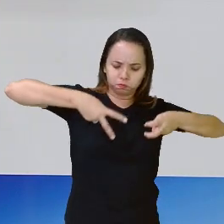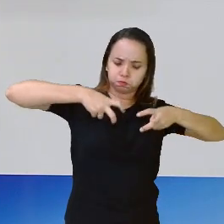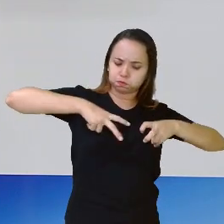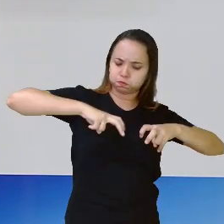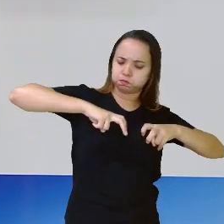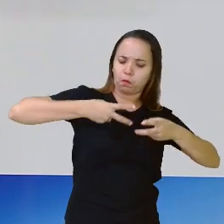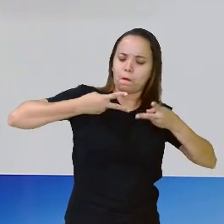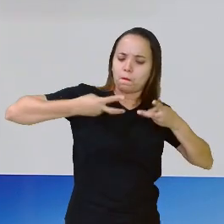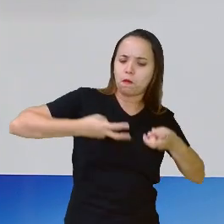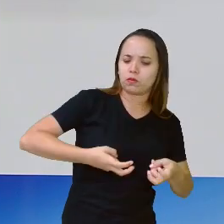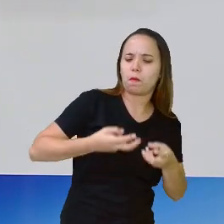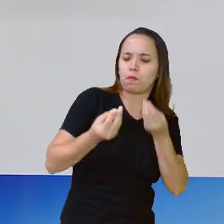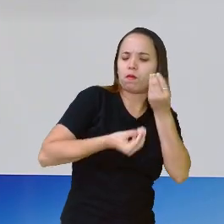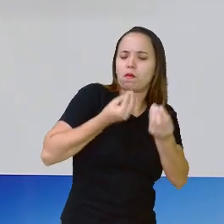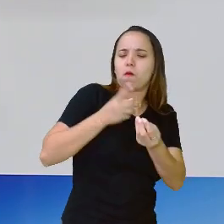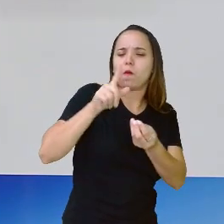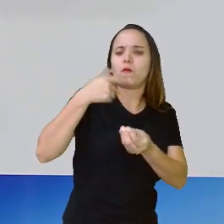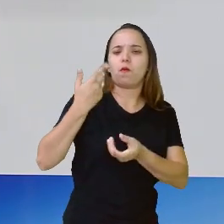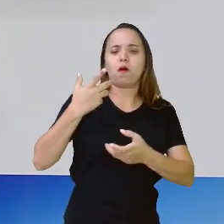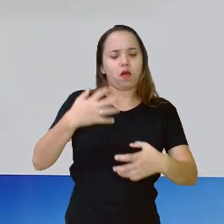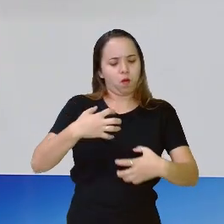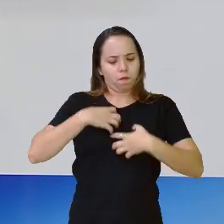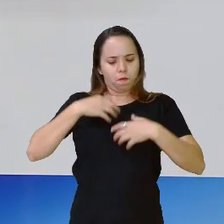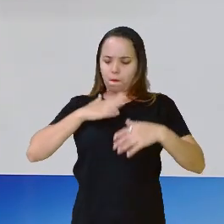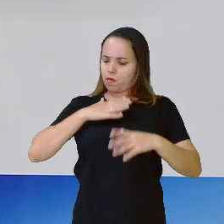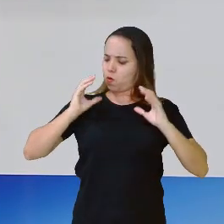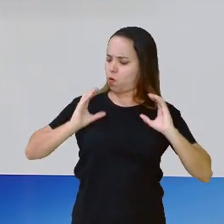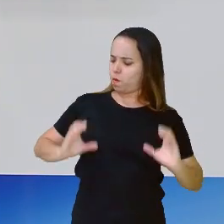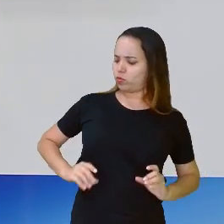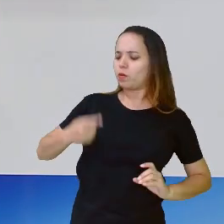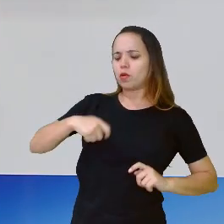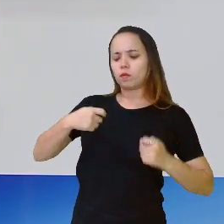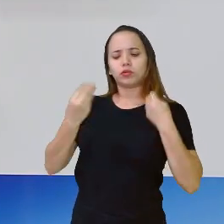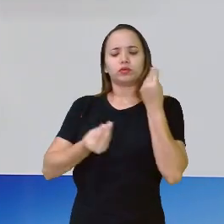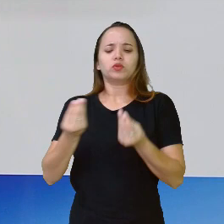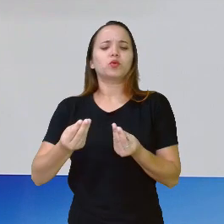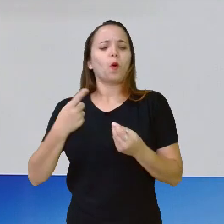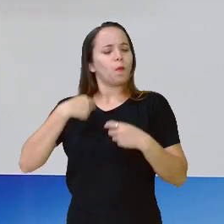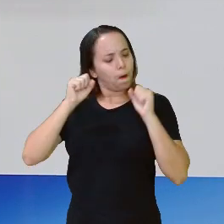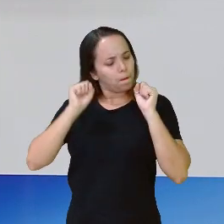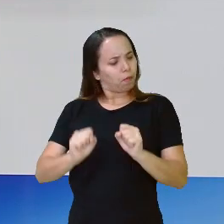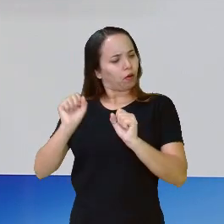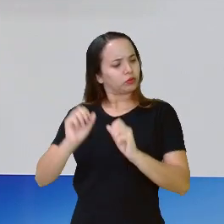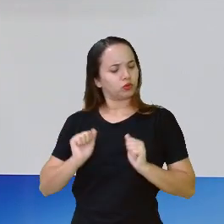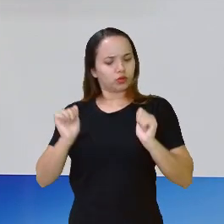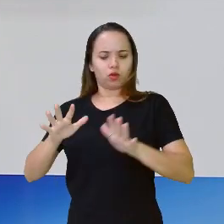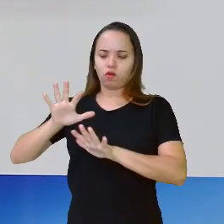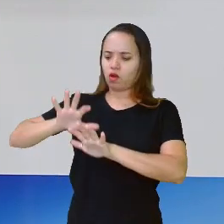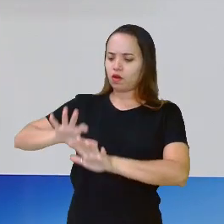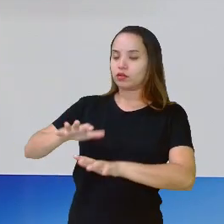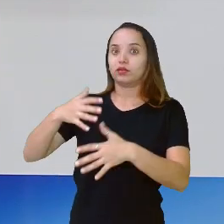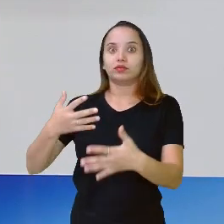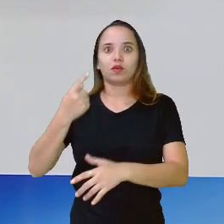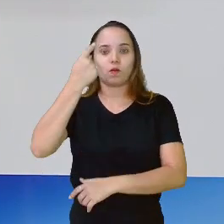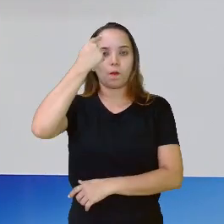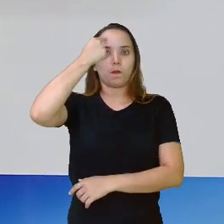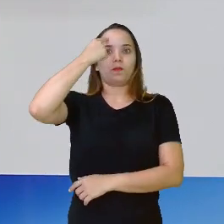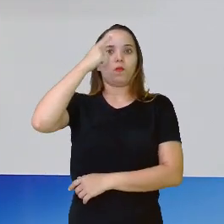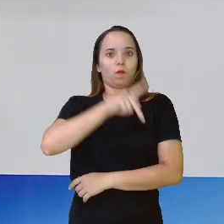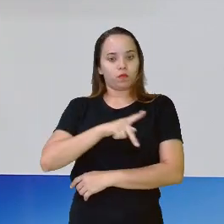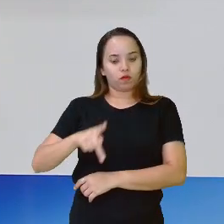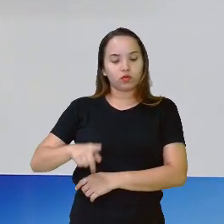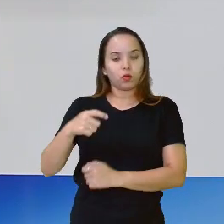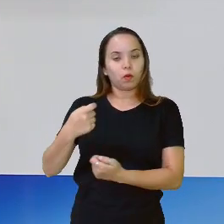maneira? Então, são vários aspectos que a gente precisa, o professor precisa considerar como